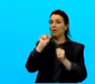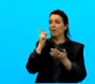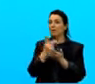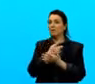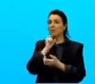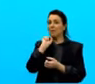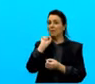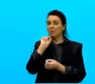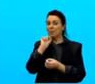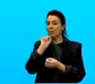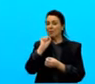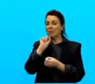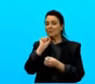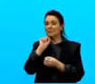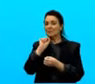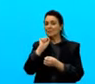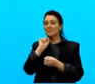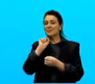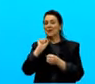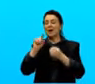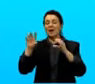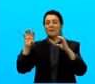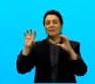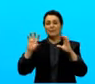de fecundação.